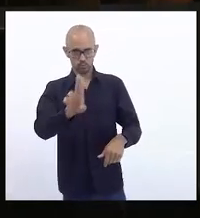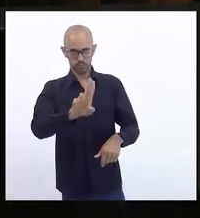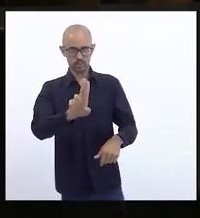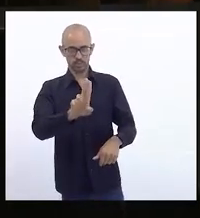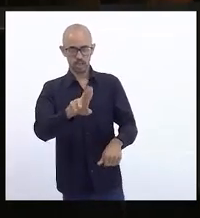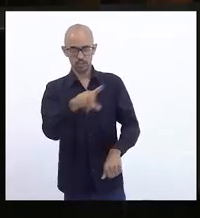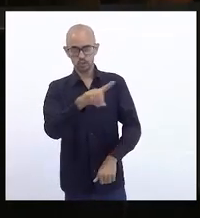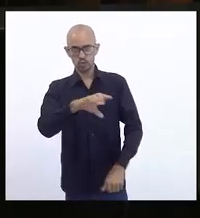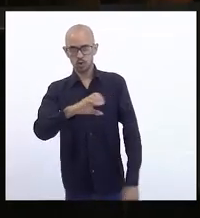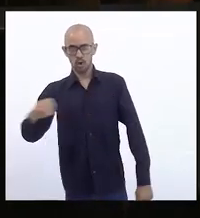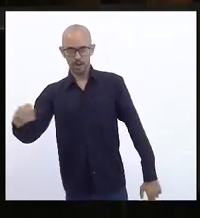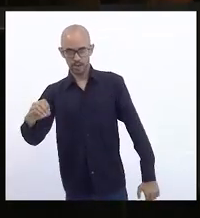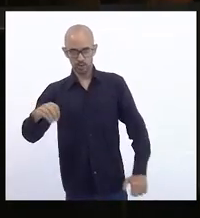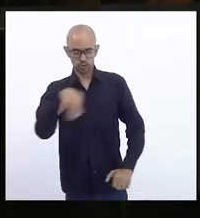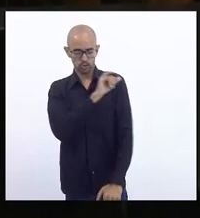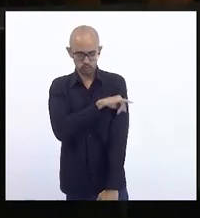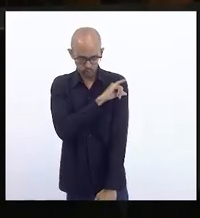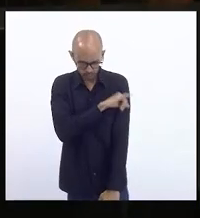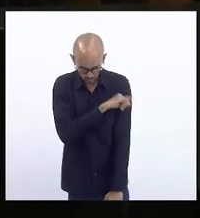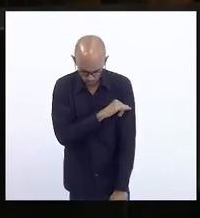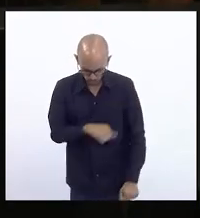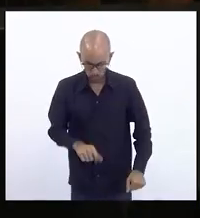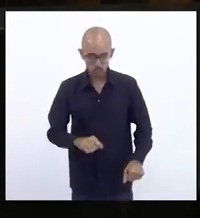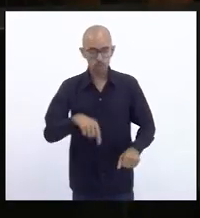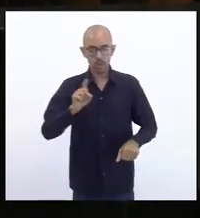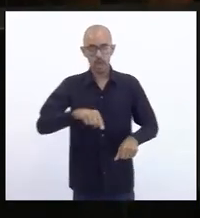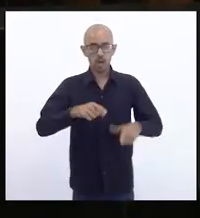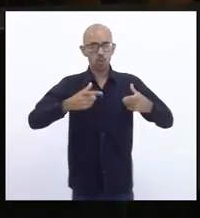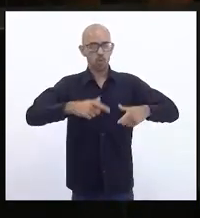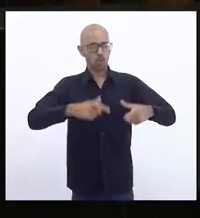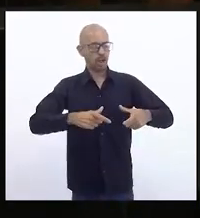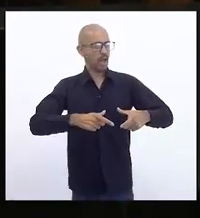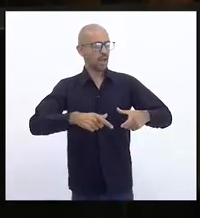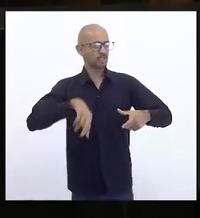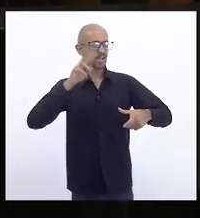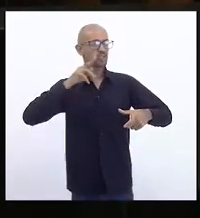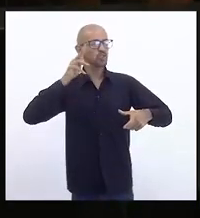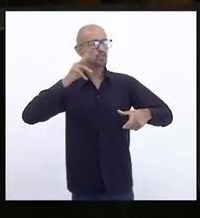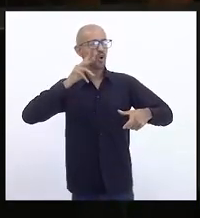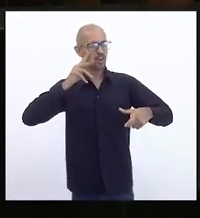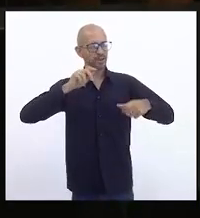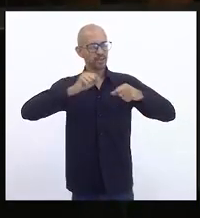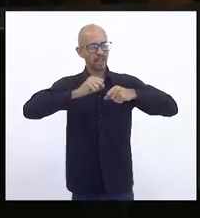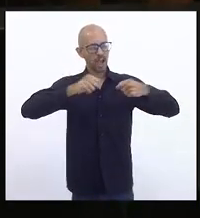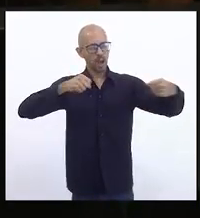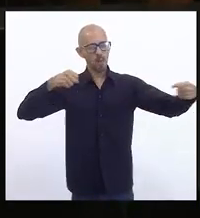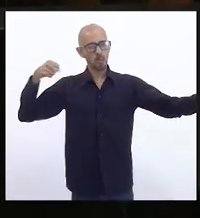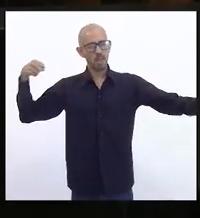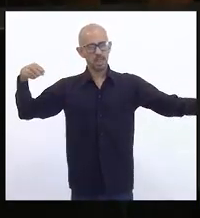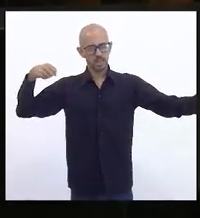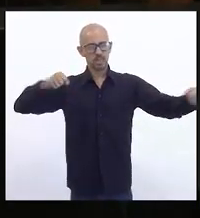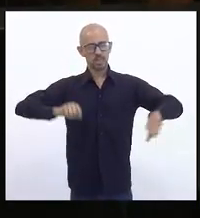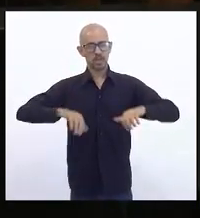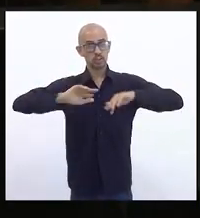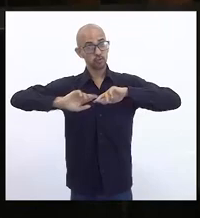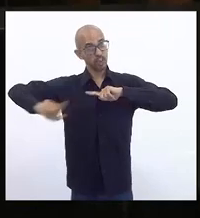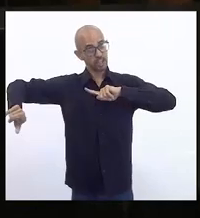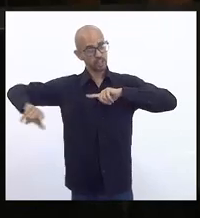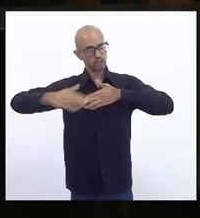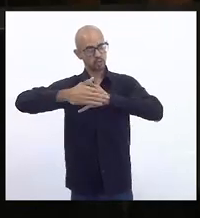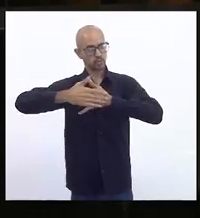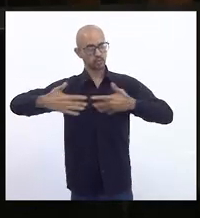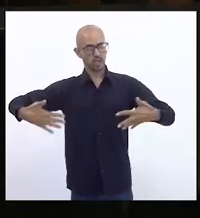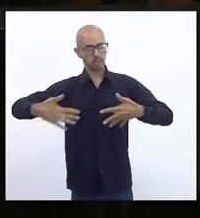da cidade do Rio de Janeiro, uma zona que historicamente cresce apartada dos processos do centro, mas ela tinha ali também